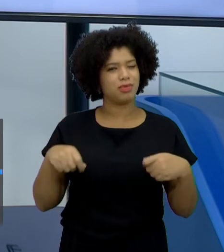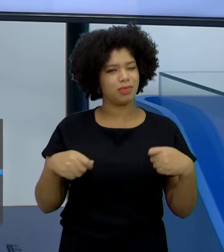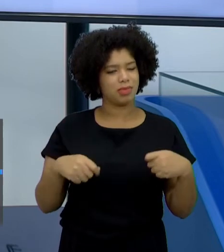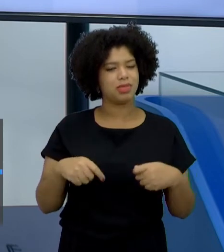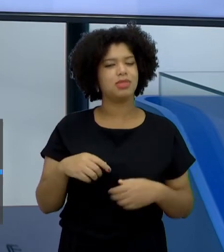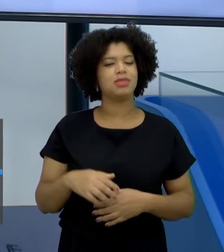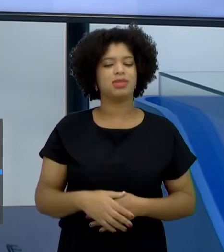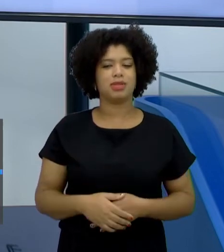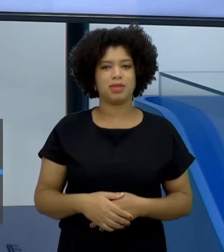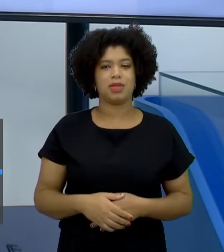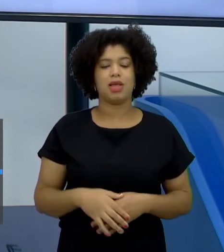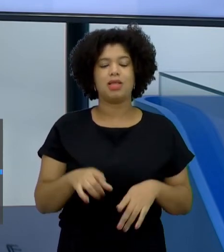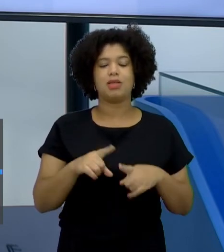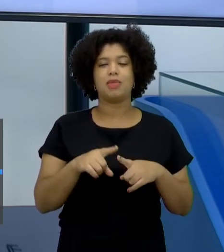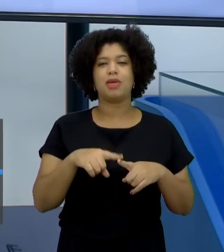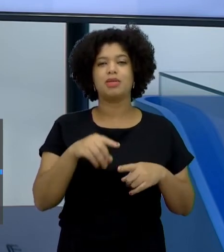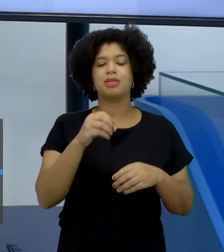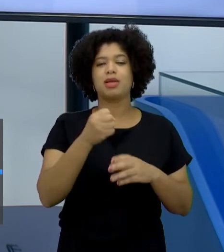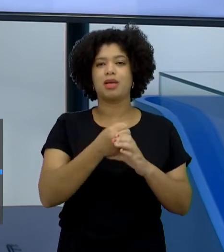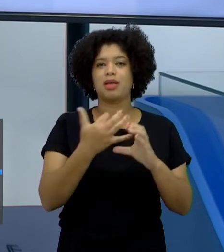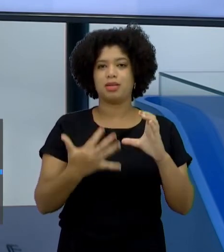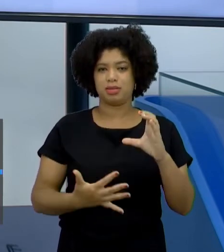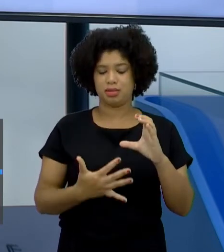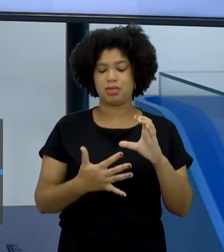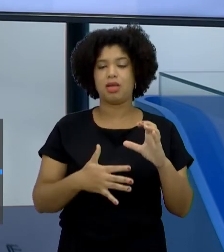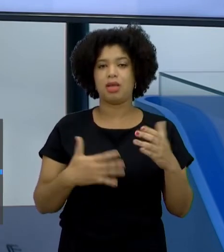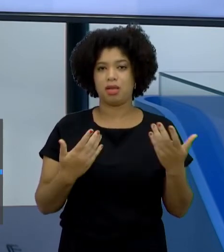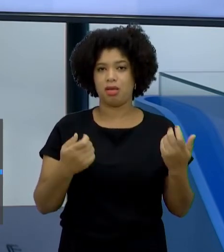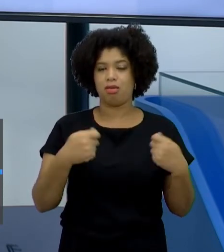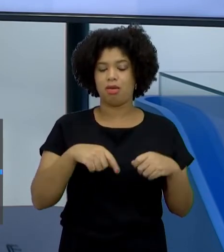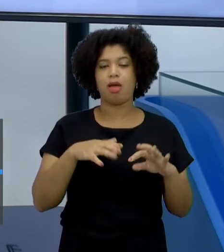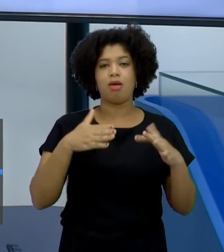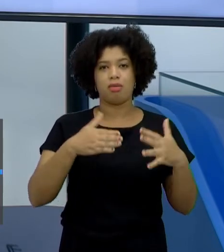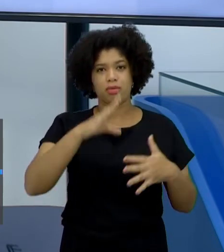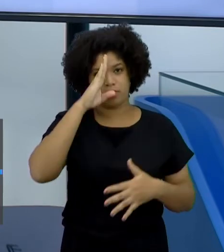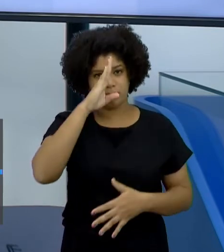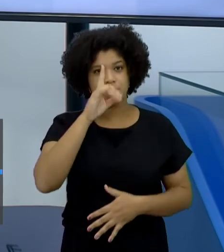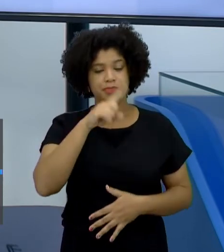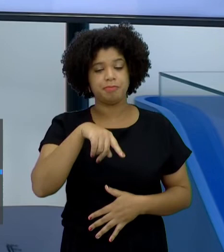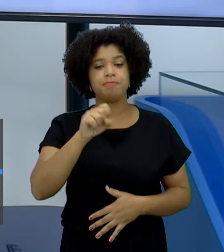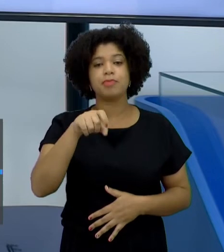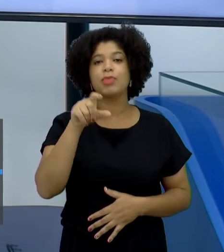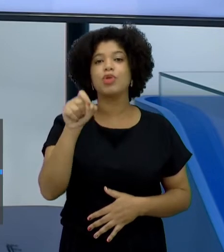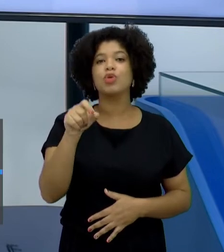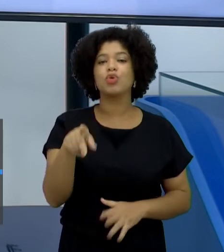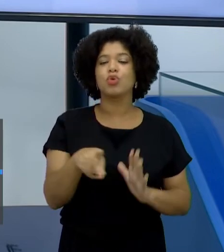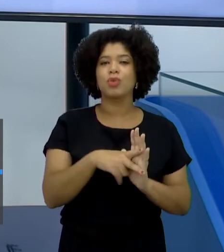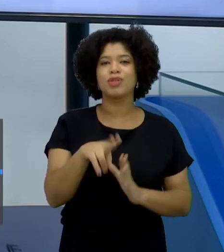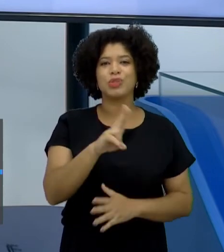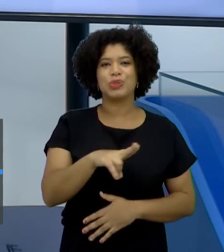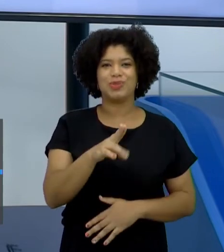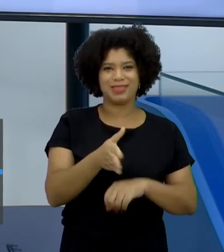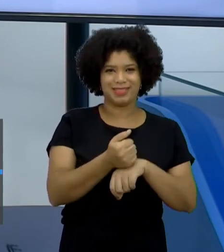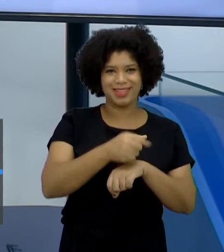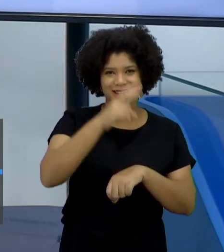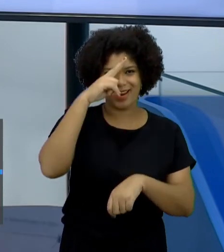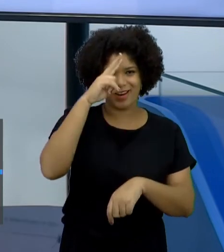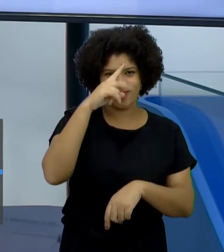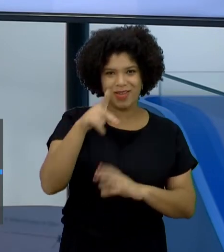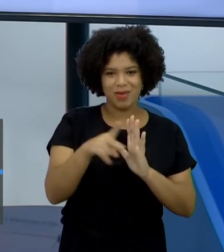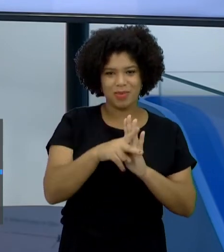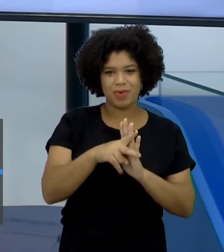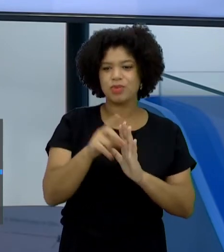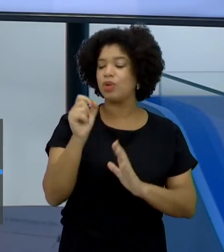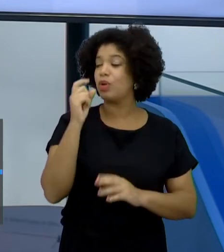também a propriedade que eu devo sempre me atentar aí é aquelas que eu usei anteriormente,